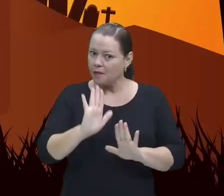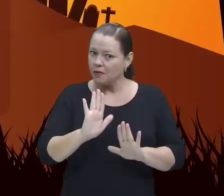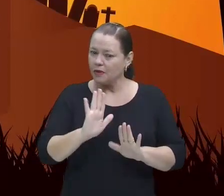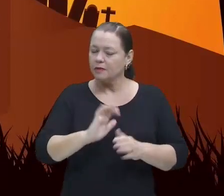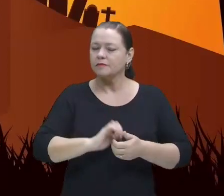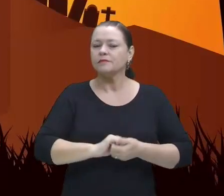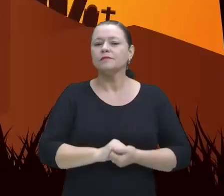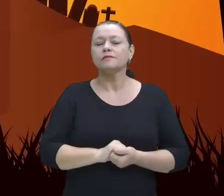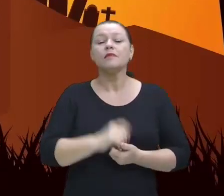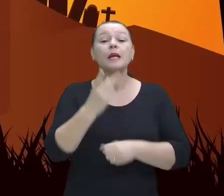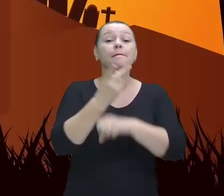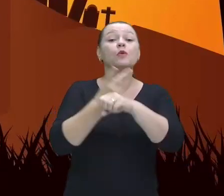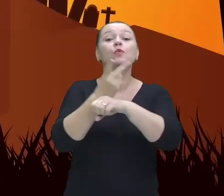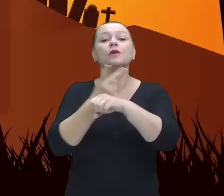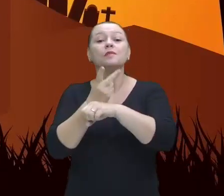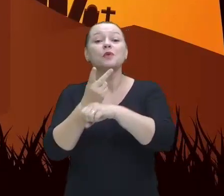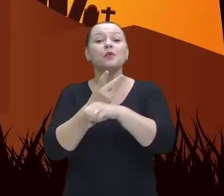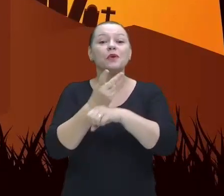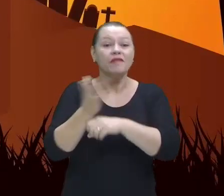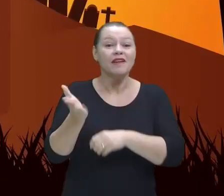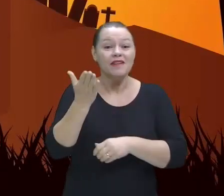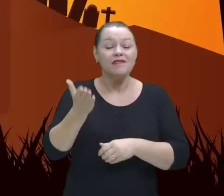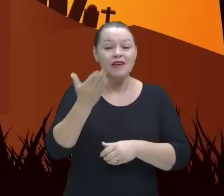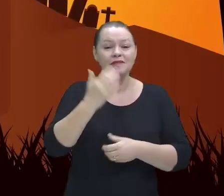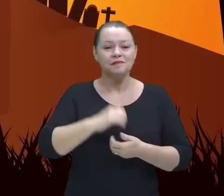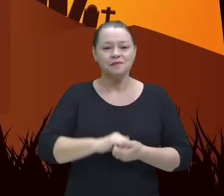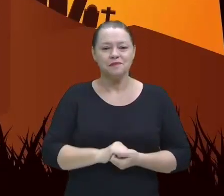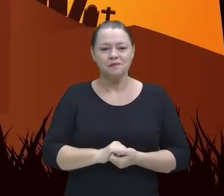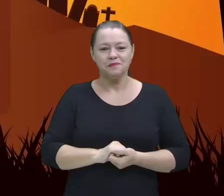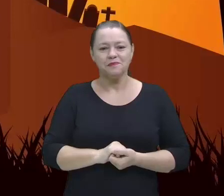lá. Procura, procura, procura.